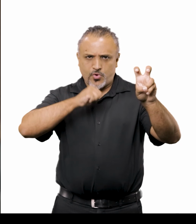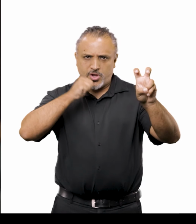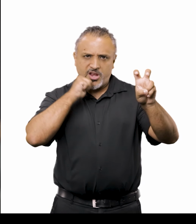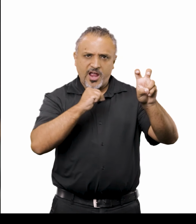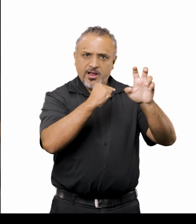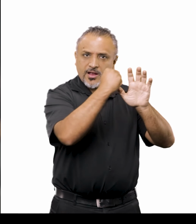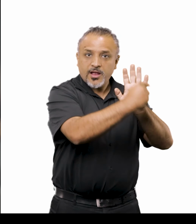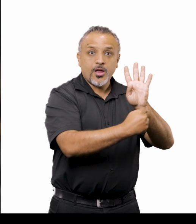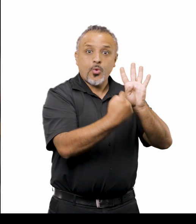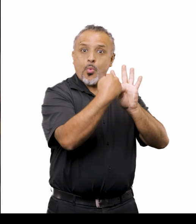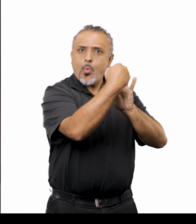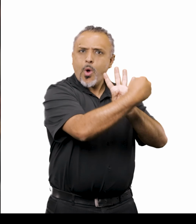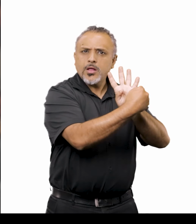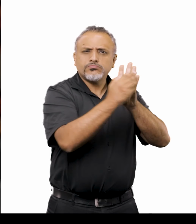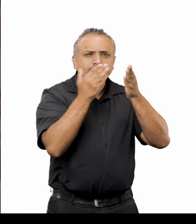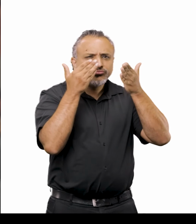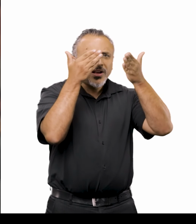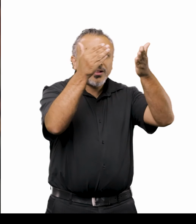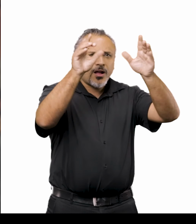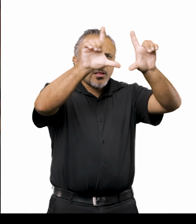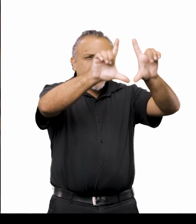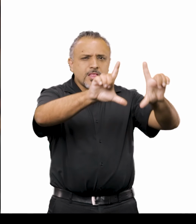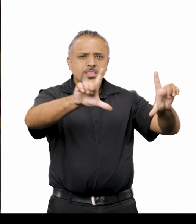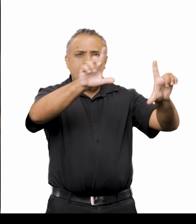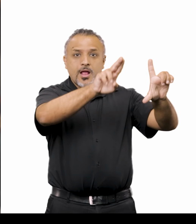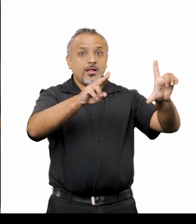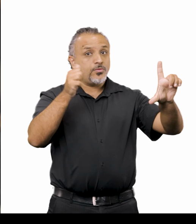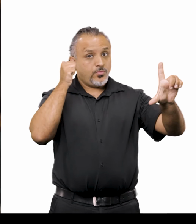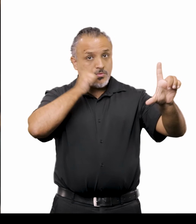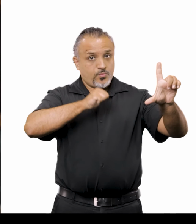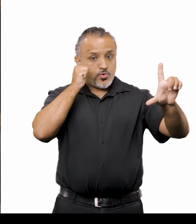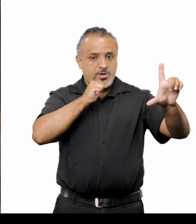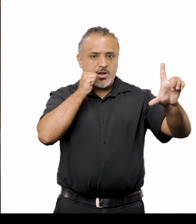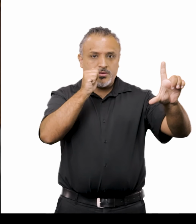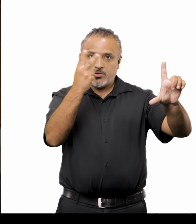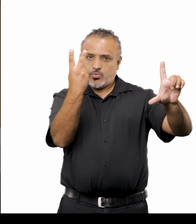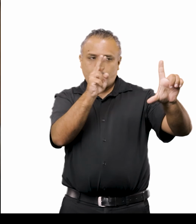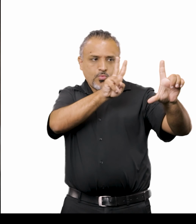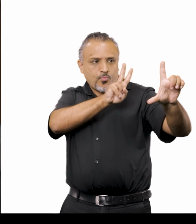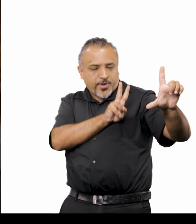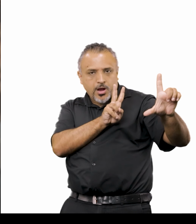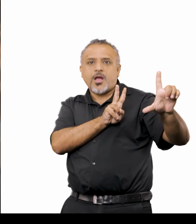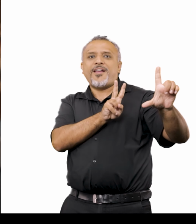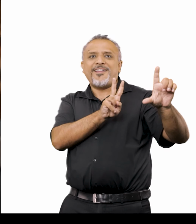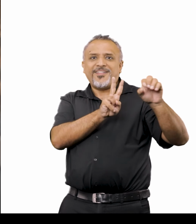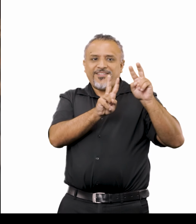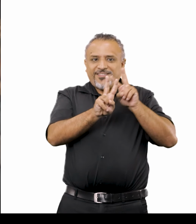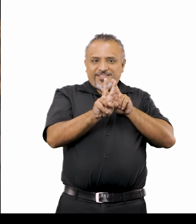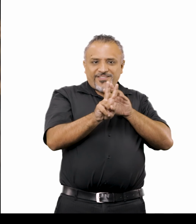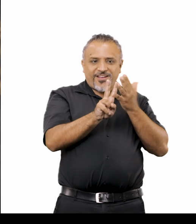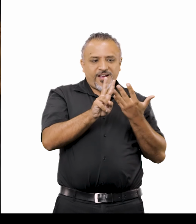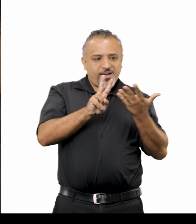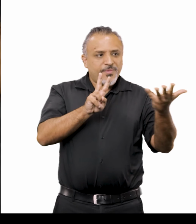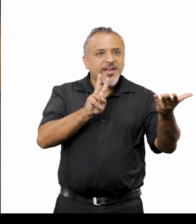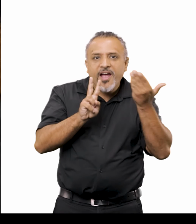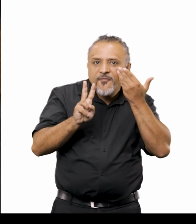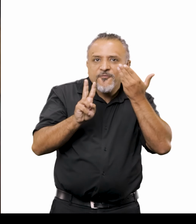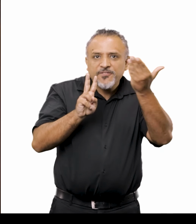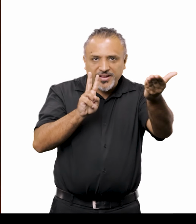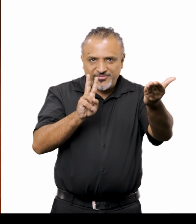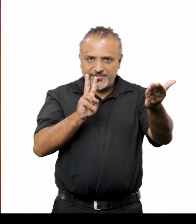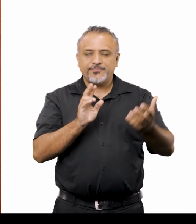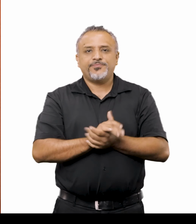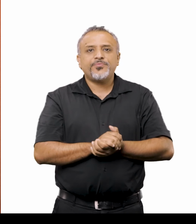no título, 4 ocupam o espaço central da tela. As 2 moças que estão em segundo plano refletem a posição das 2 que estão